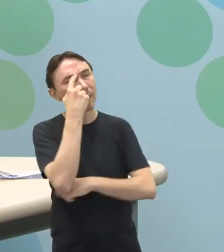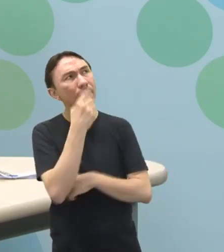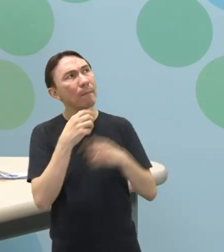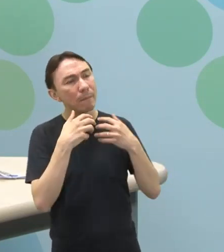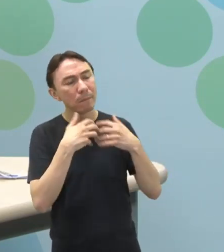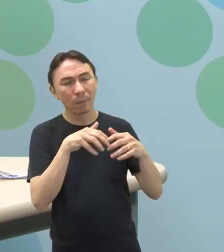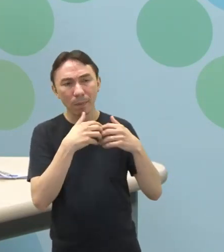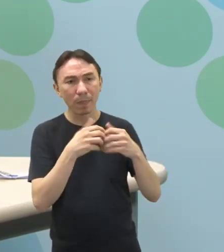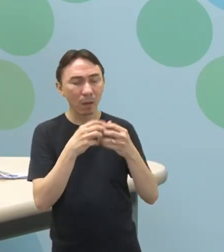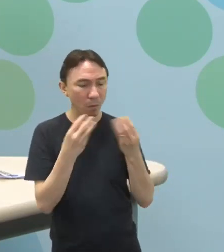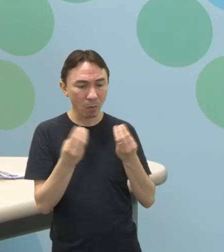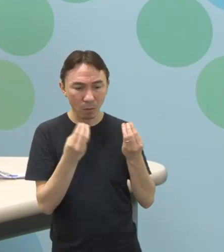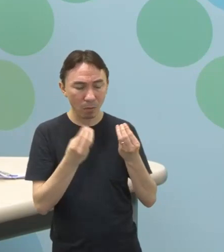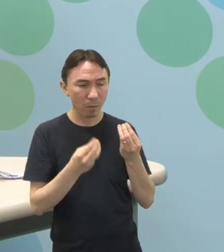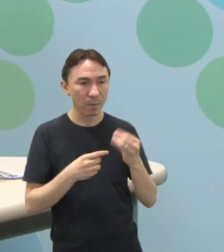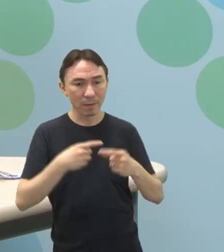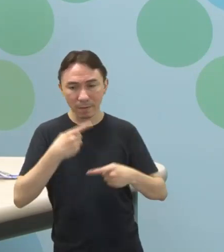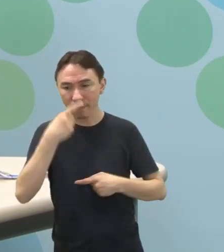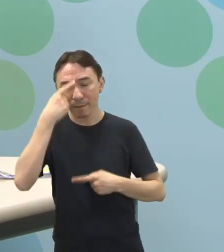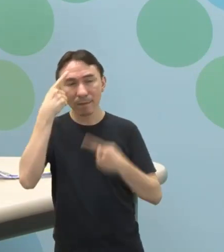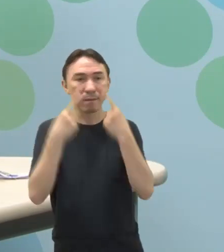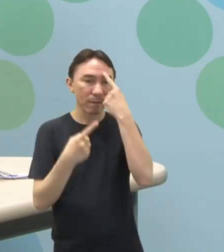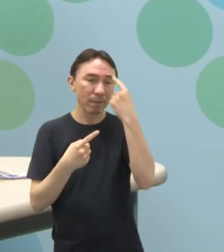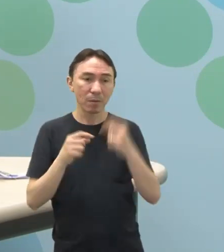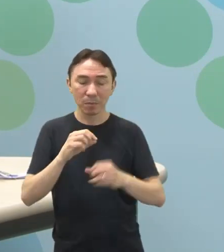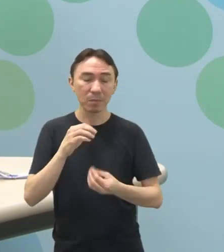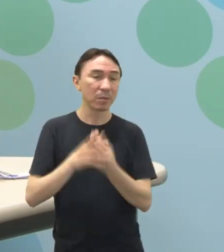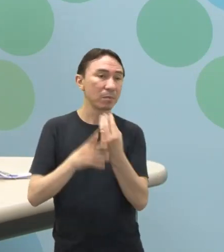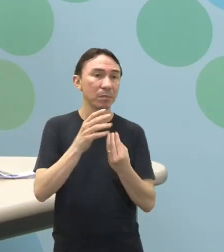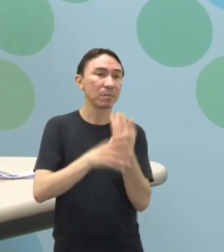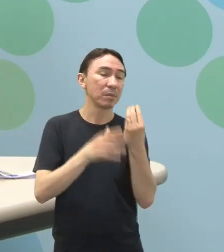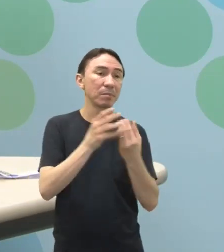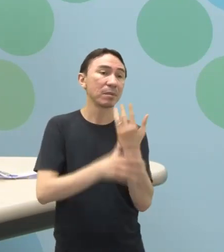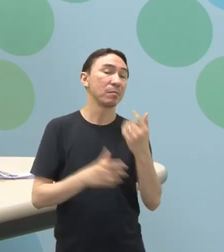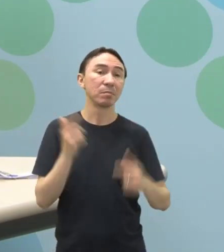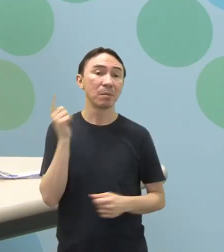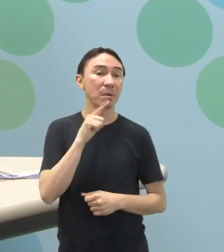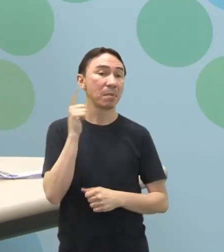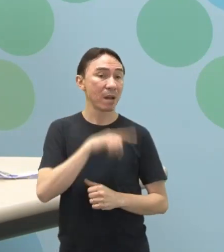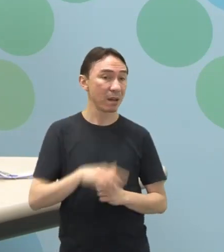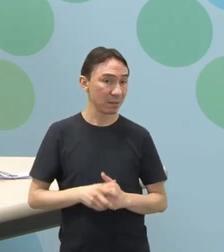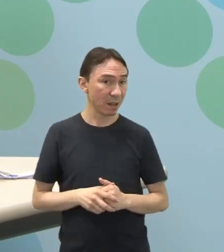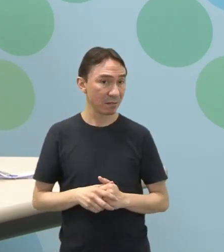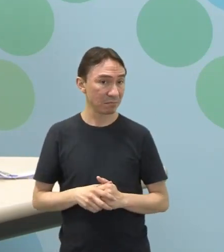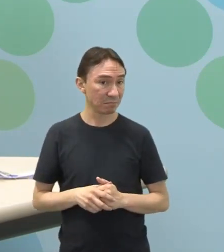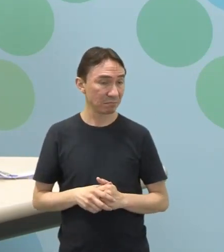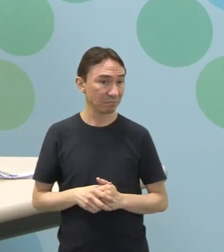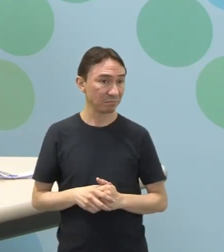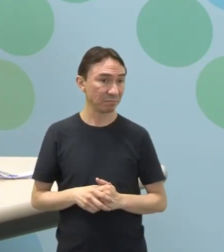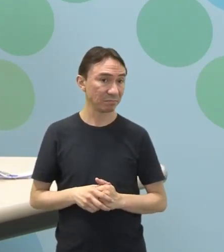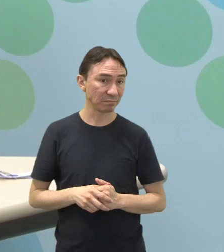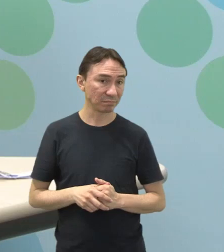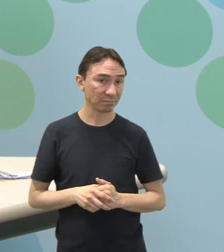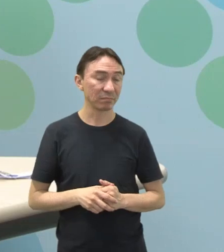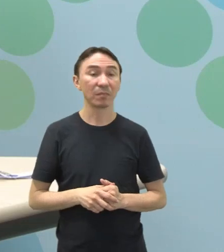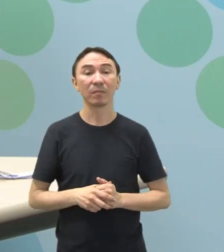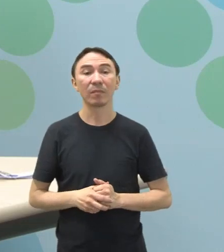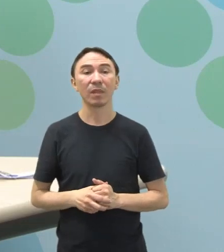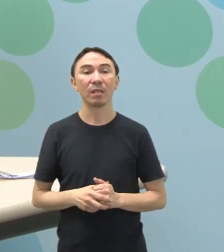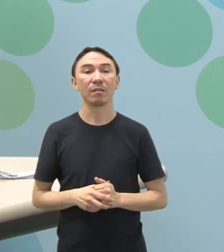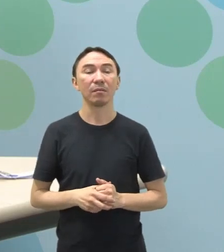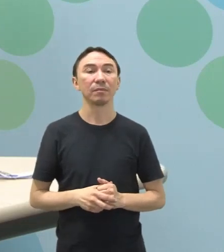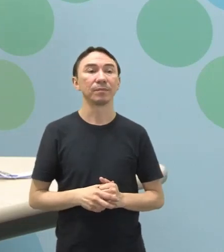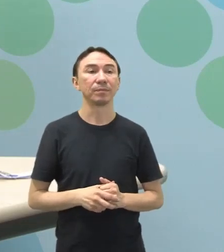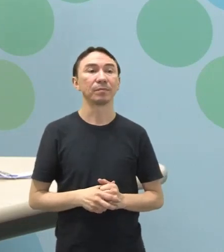então em todo o processo de criação da Panificação e da criação do sólido de modo a planejar